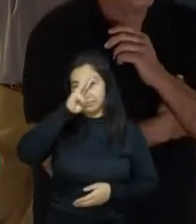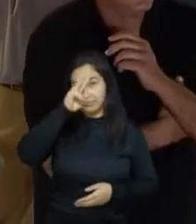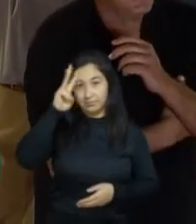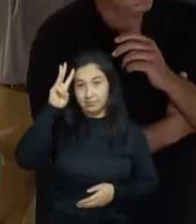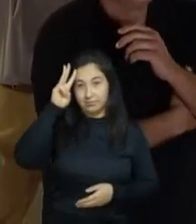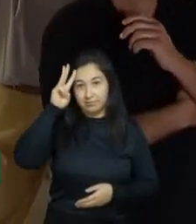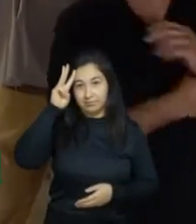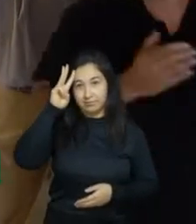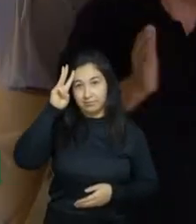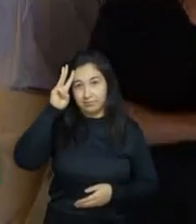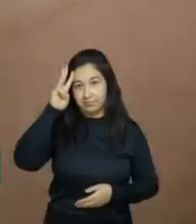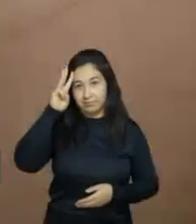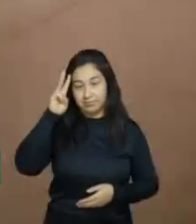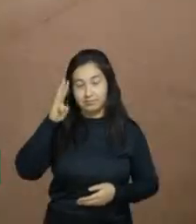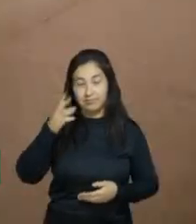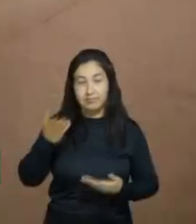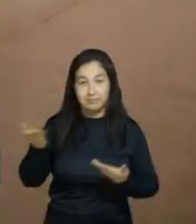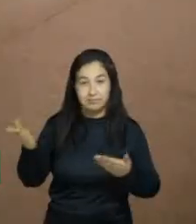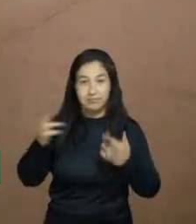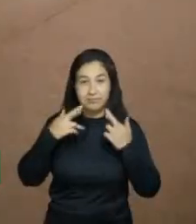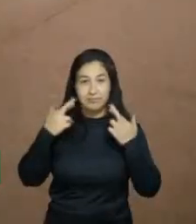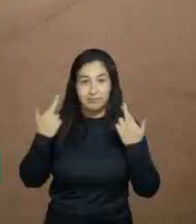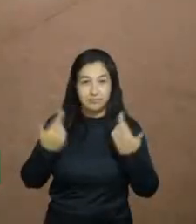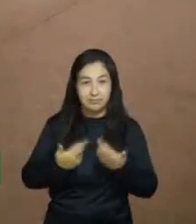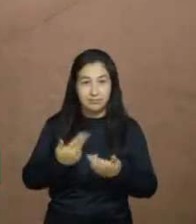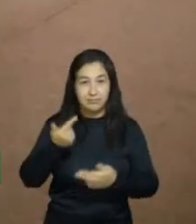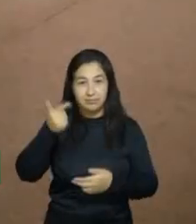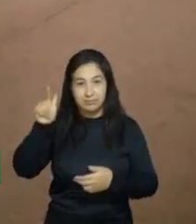que estava em compromisso.